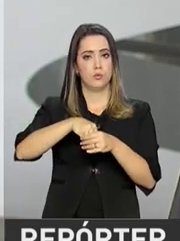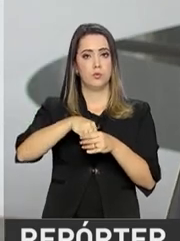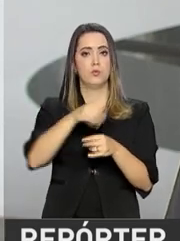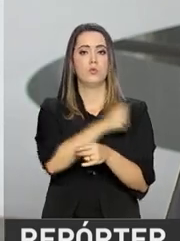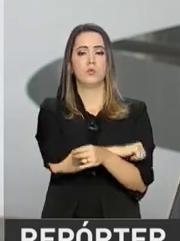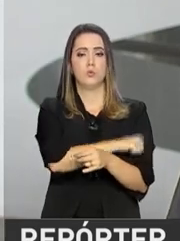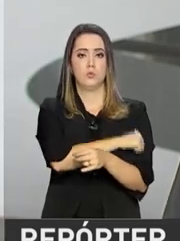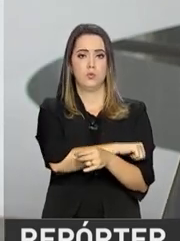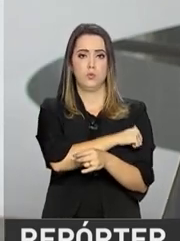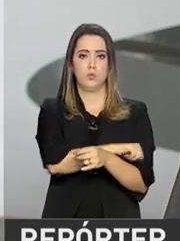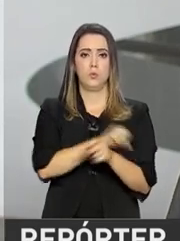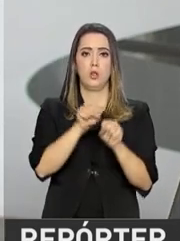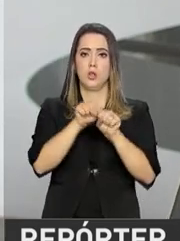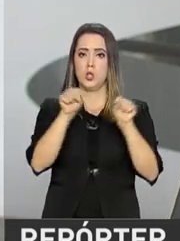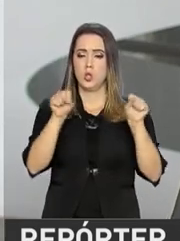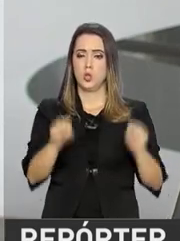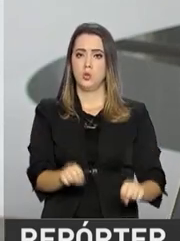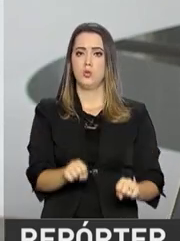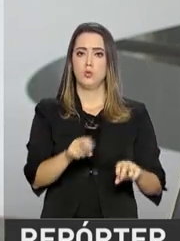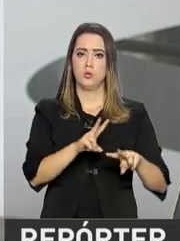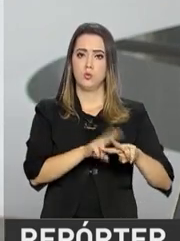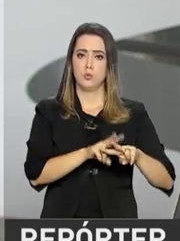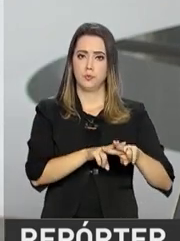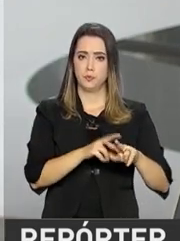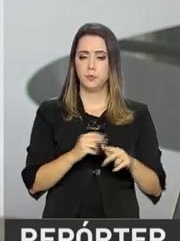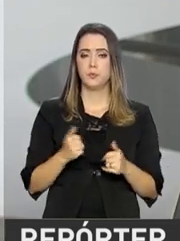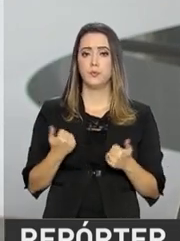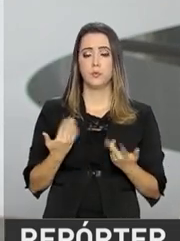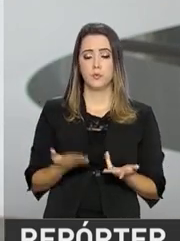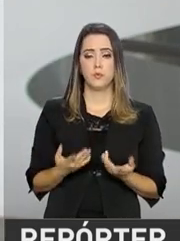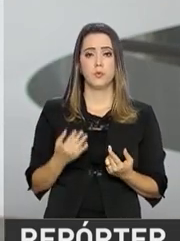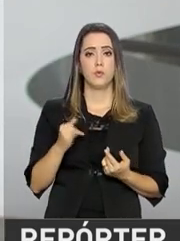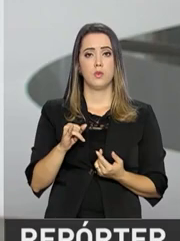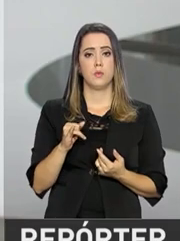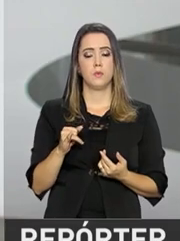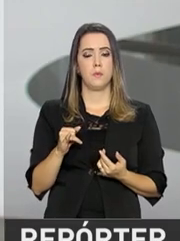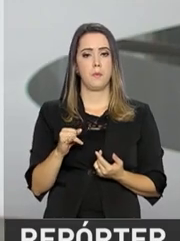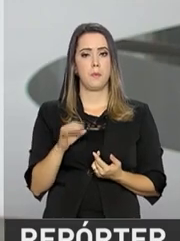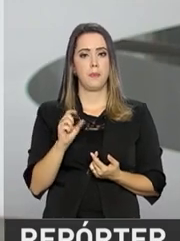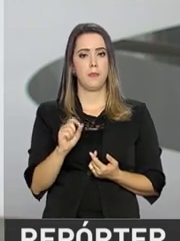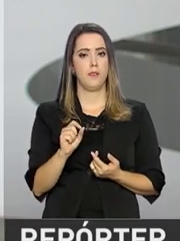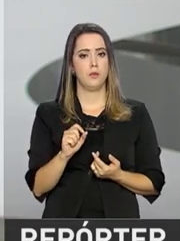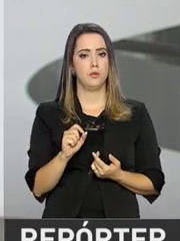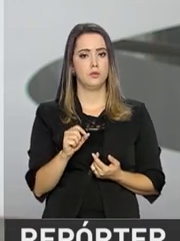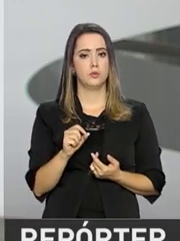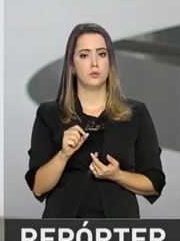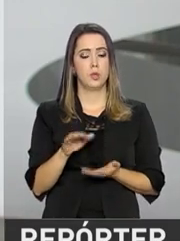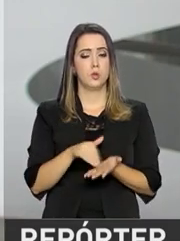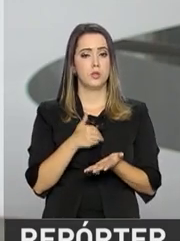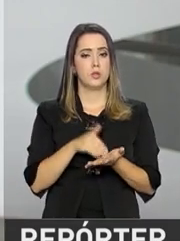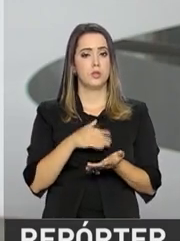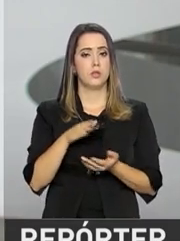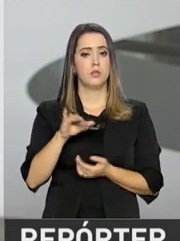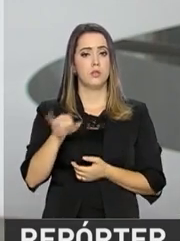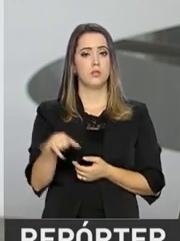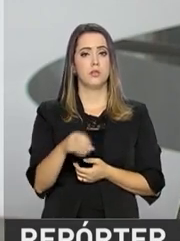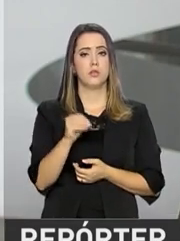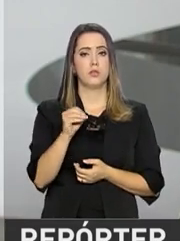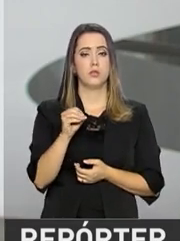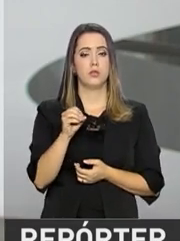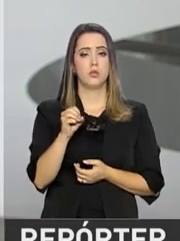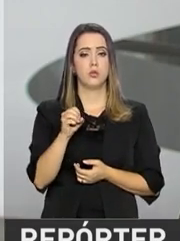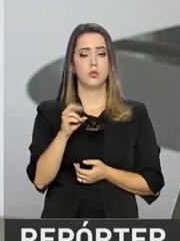pública e no sistema penitenciário do estado do rio de janeiro segundo o secretário jorge soares esses recursos